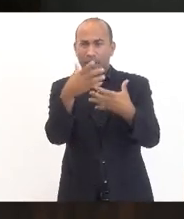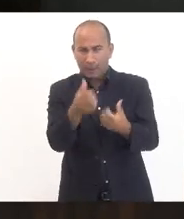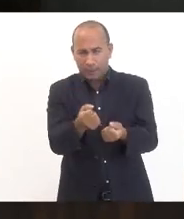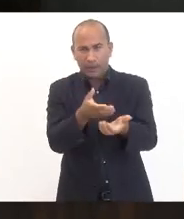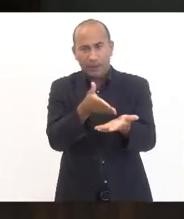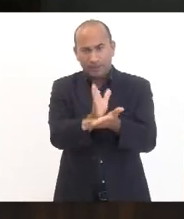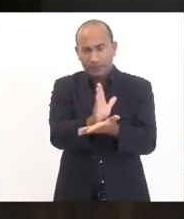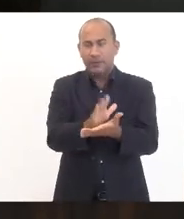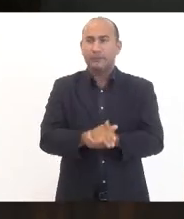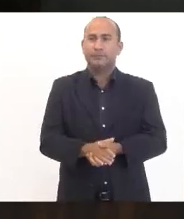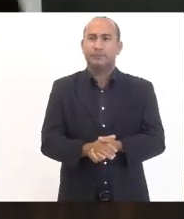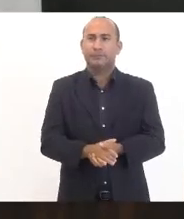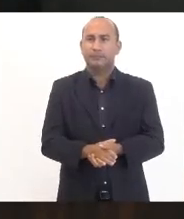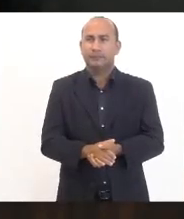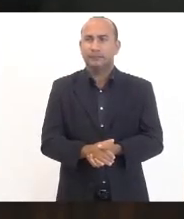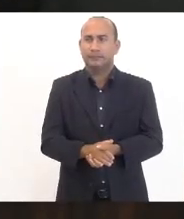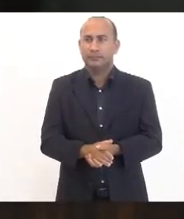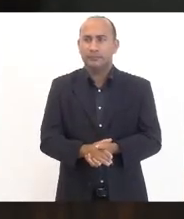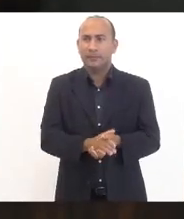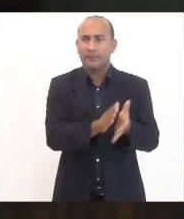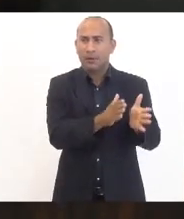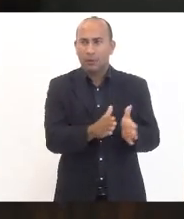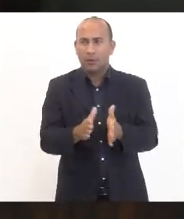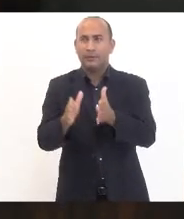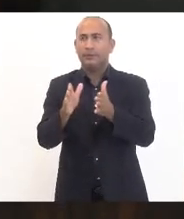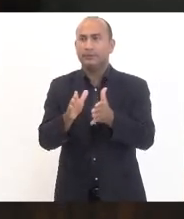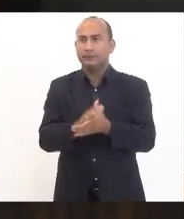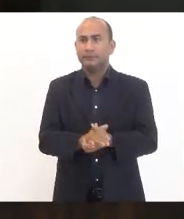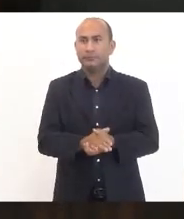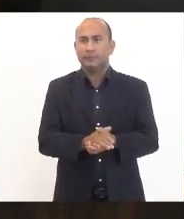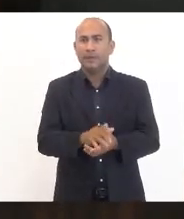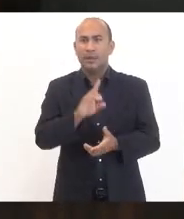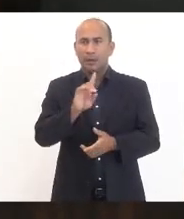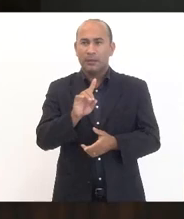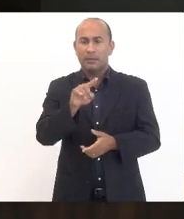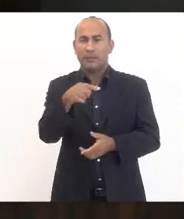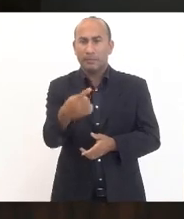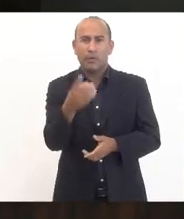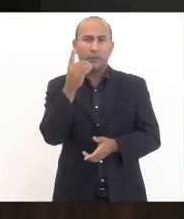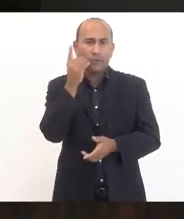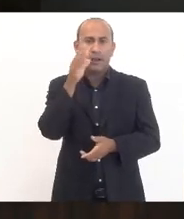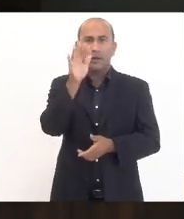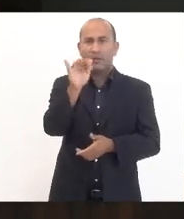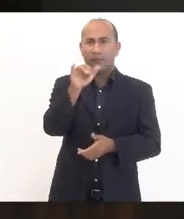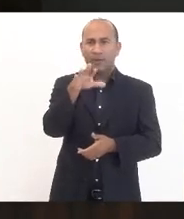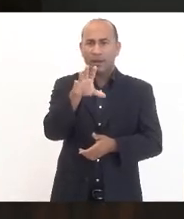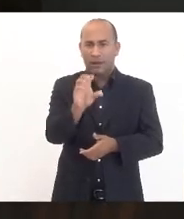aprovados. Deputada Primeira Rejane. Seguida, deputado Flávio.